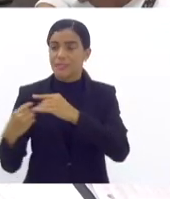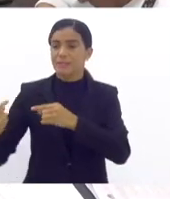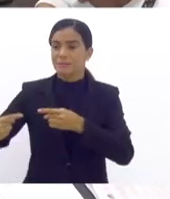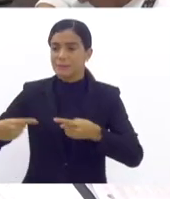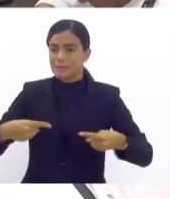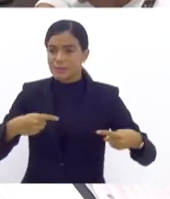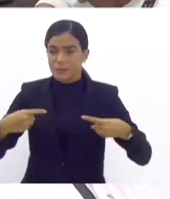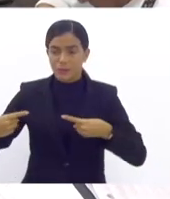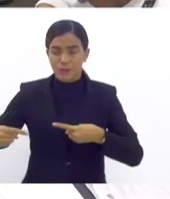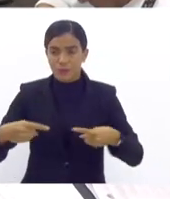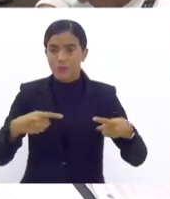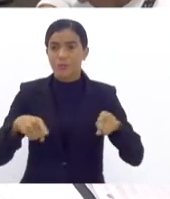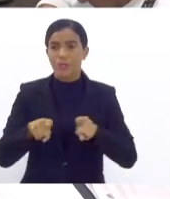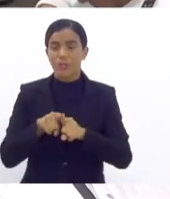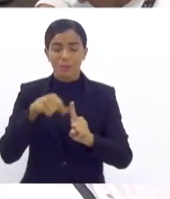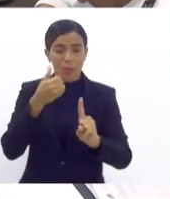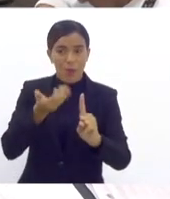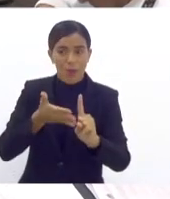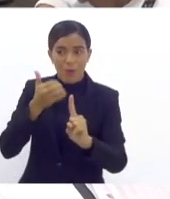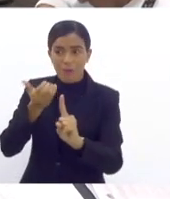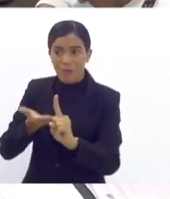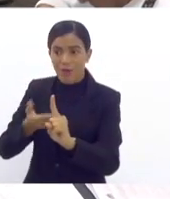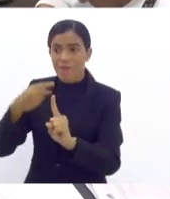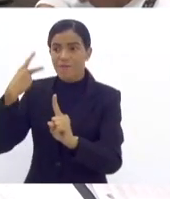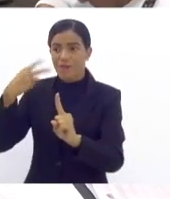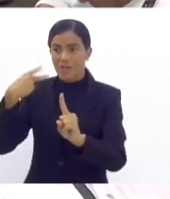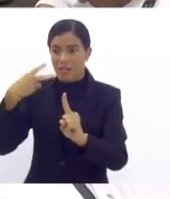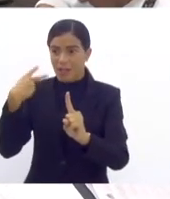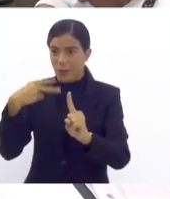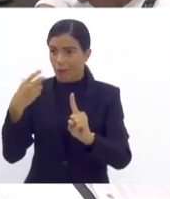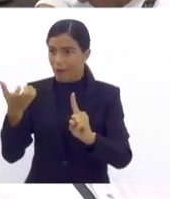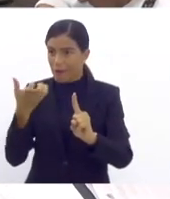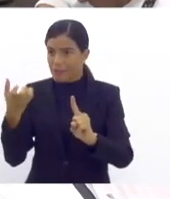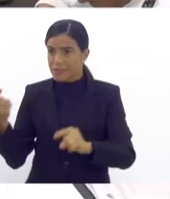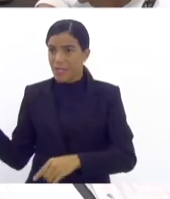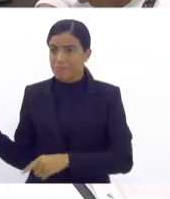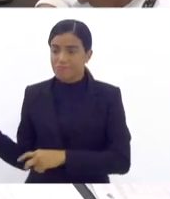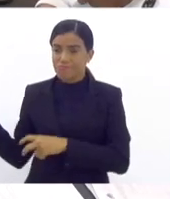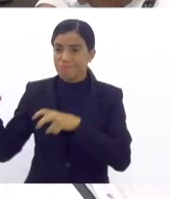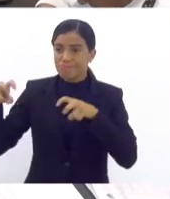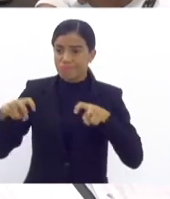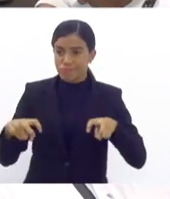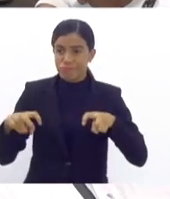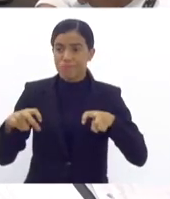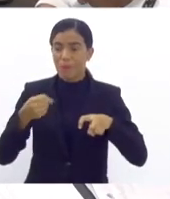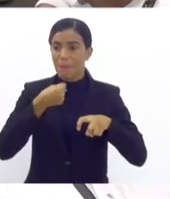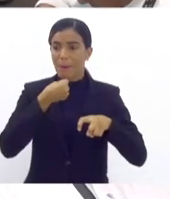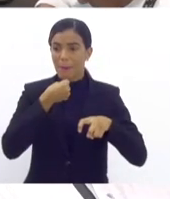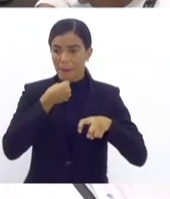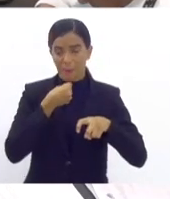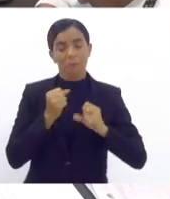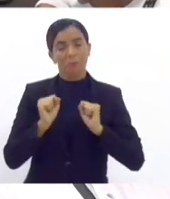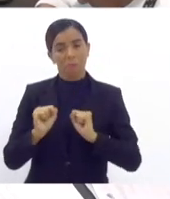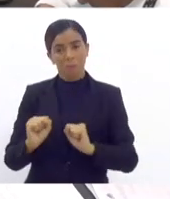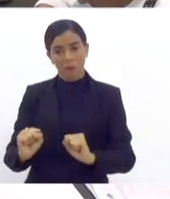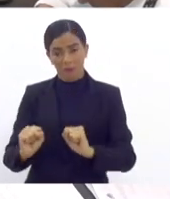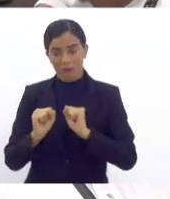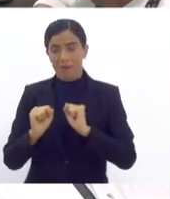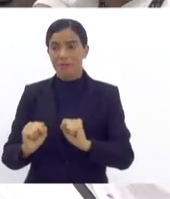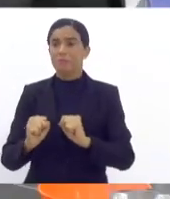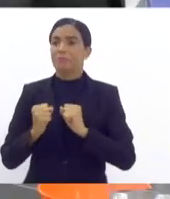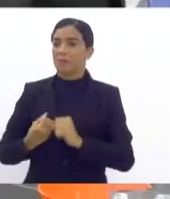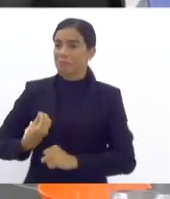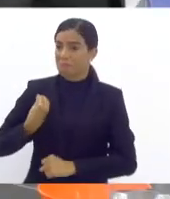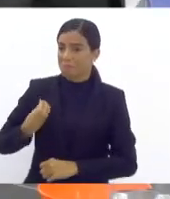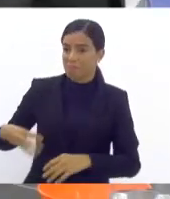também homenageando os vereadores aqui presentes. Os vereadores que quiserem fazer parte também terão voz e participarão da